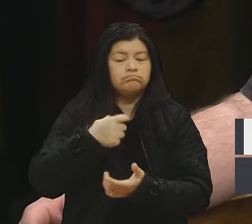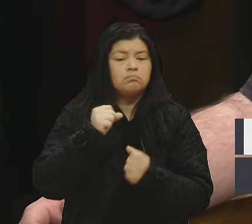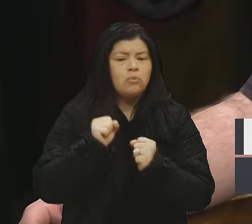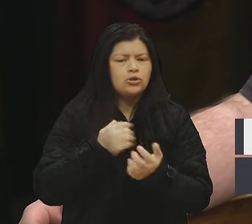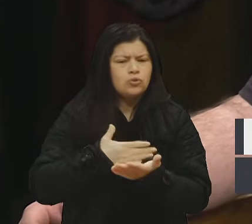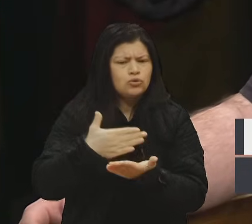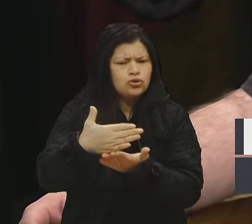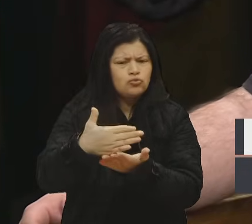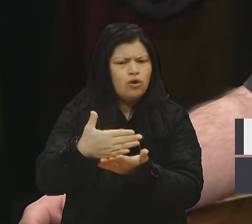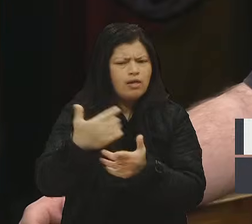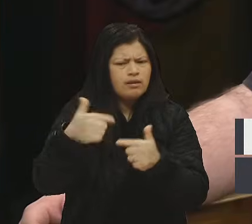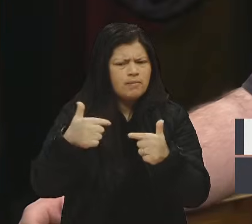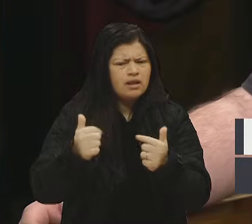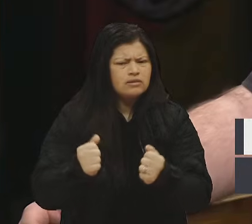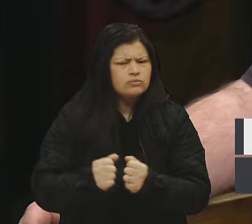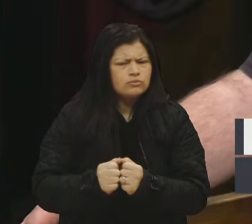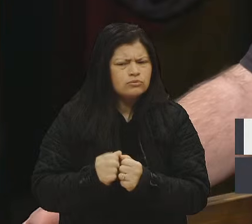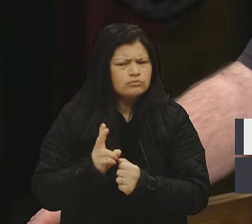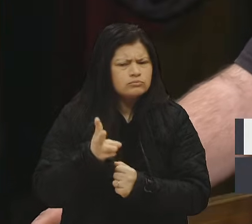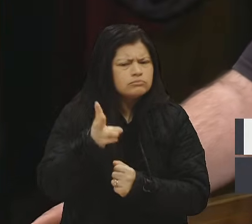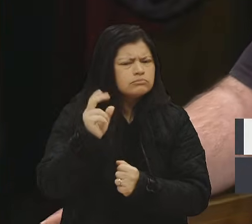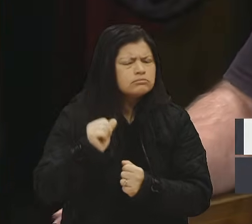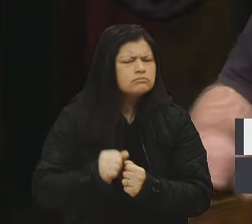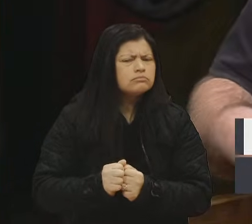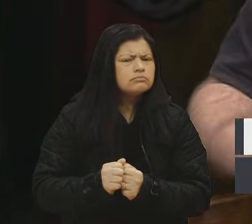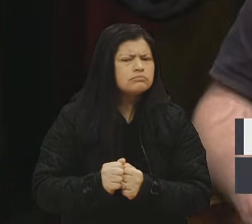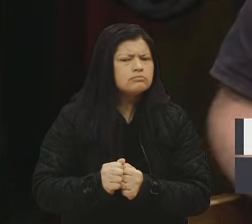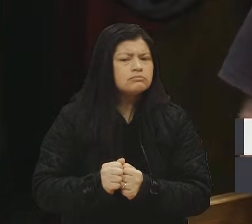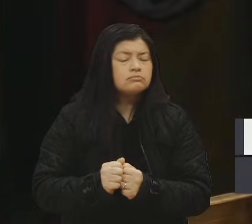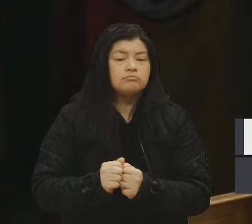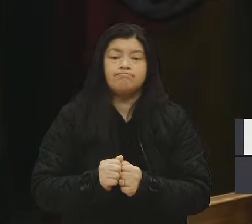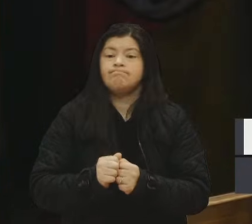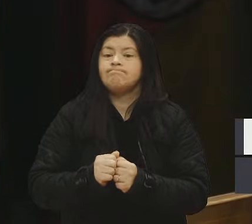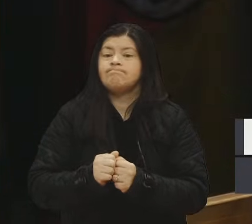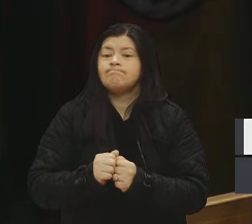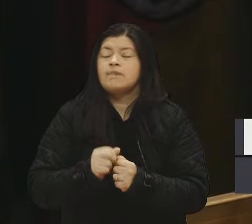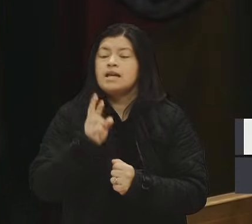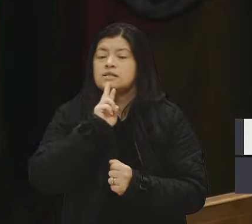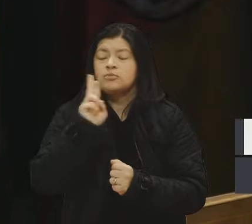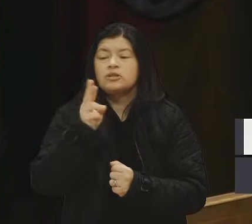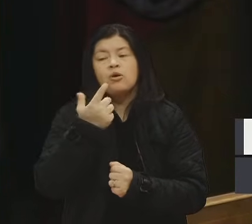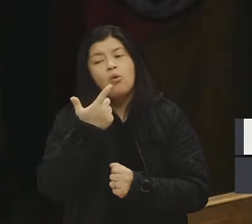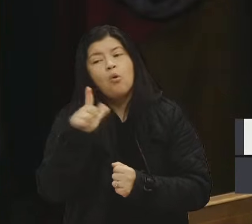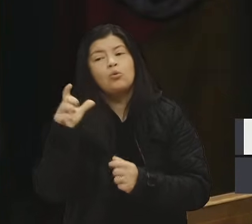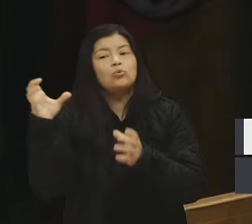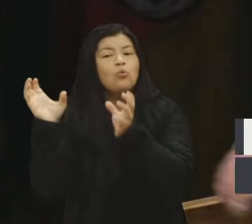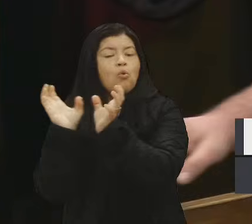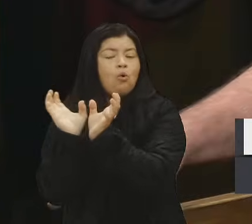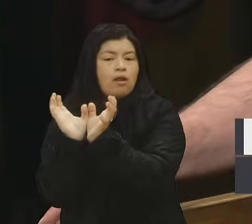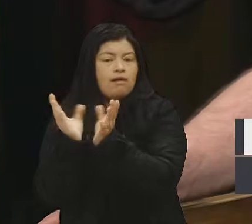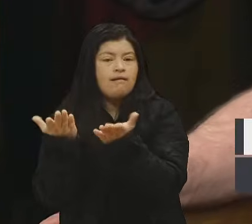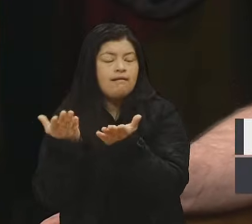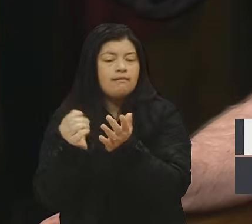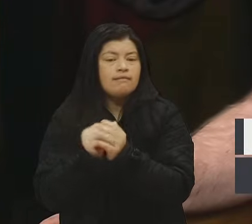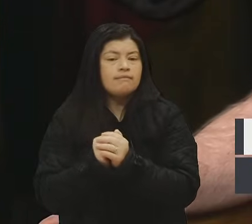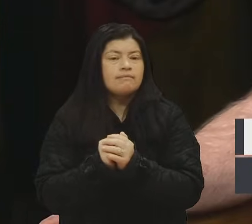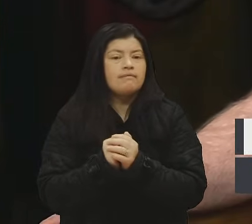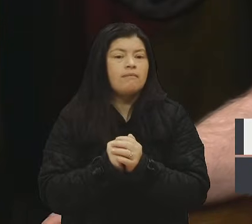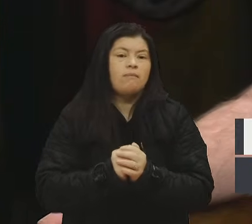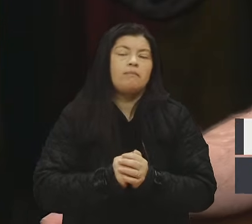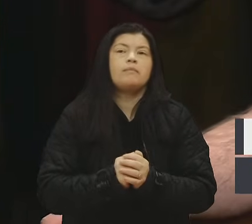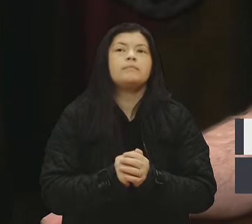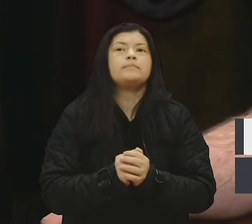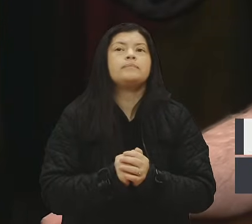continuar trabalhando? Aí eu disse para ela, e também respondendo ao outro colega, que